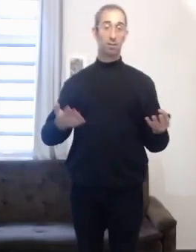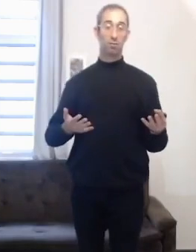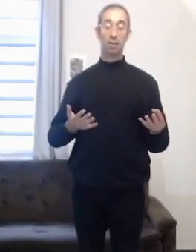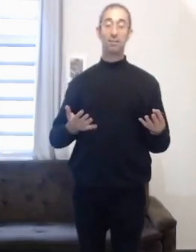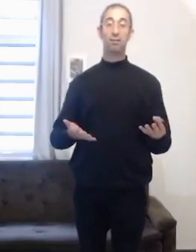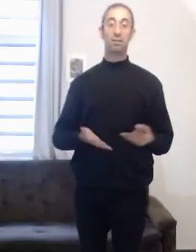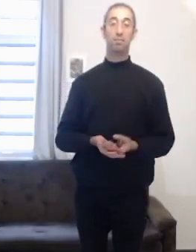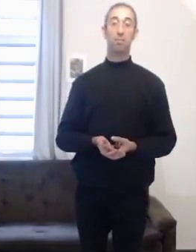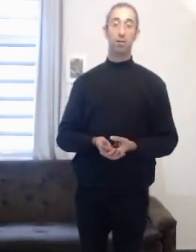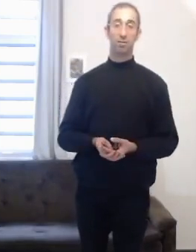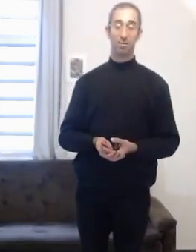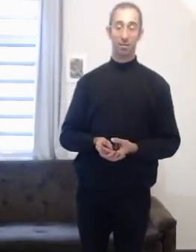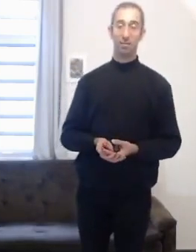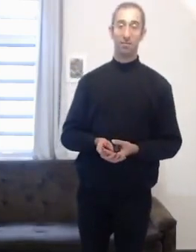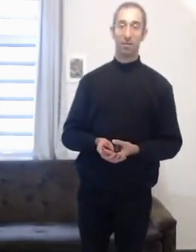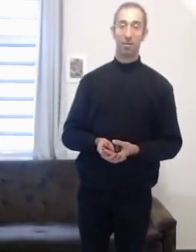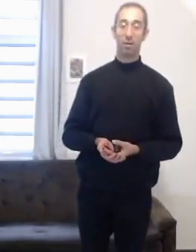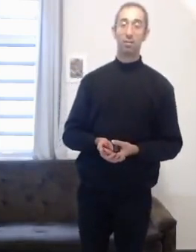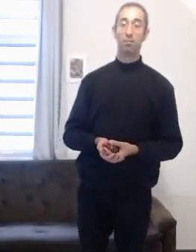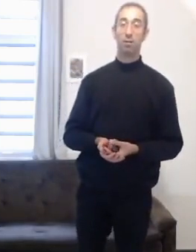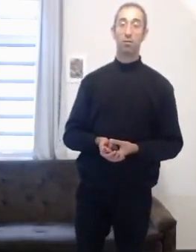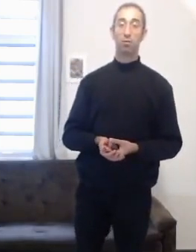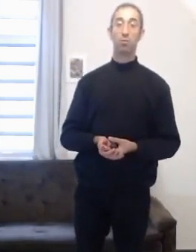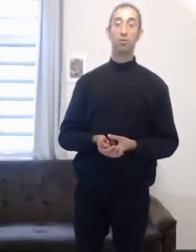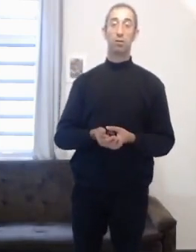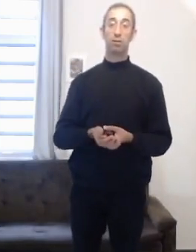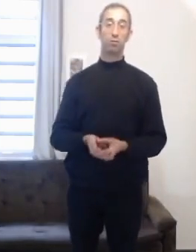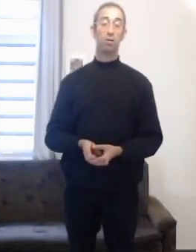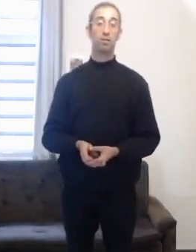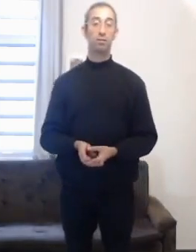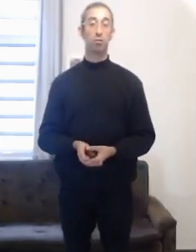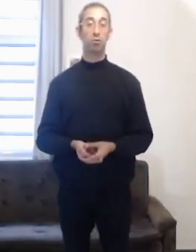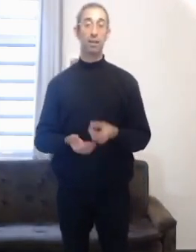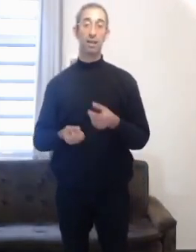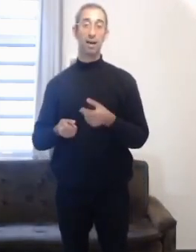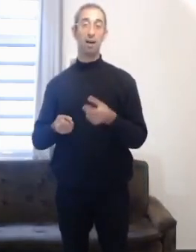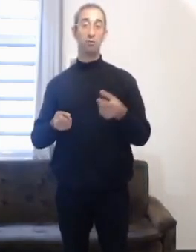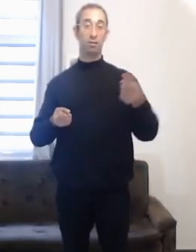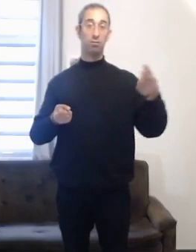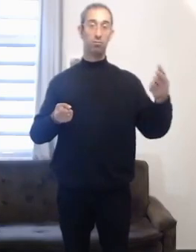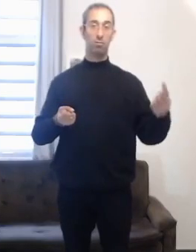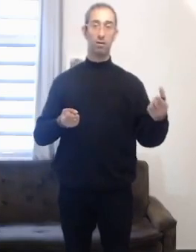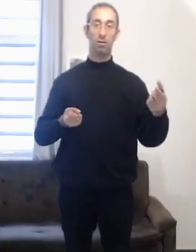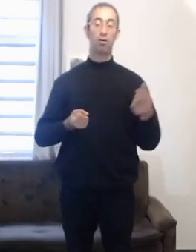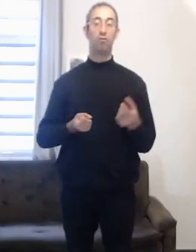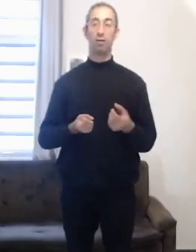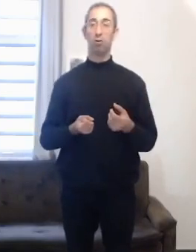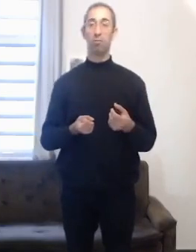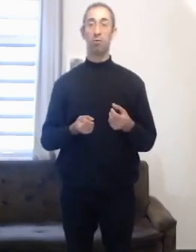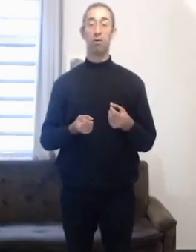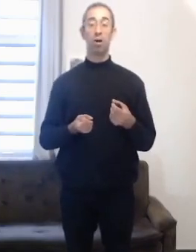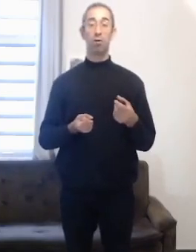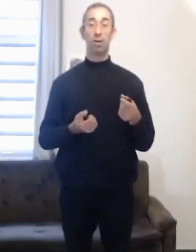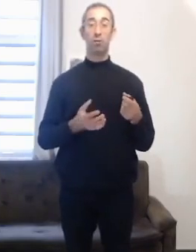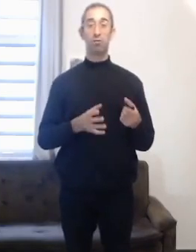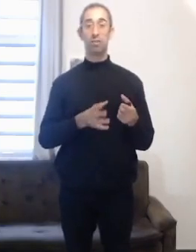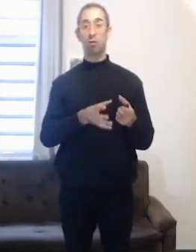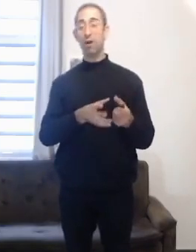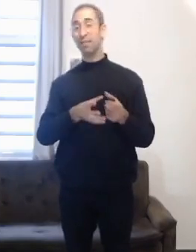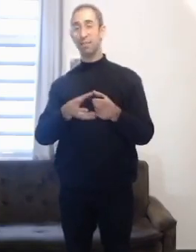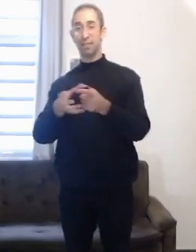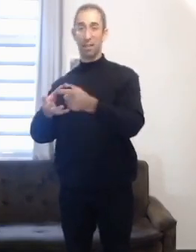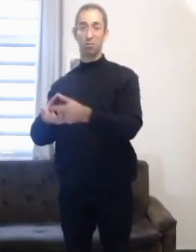Que hipóteses? O que que são essas hipóteses, né? Pode ser hipóteses como são as coisas, ou o que que causa um fenômeno, qual